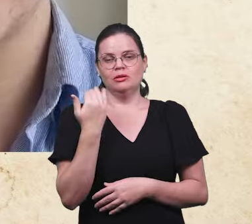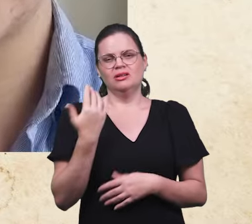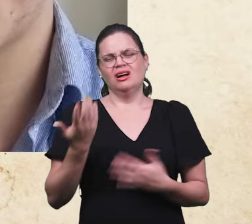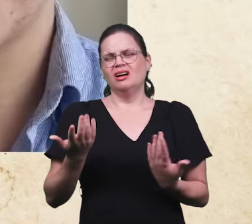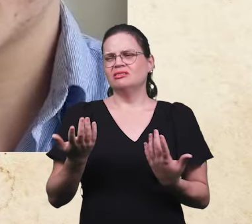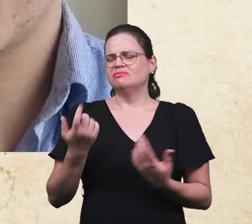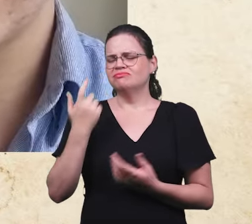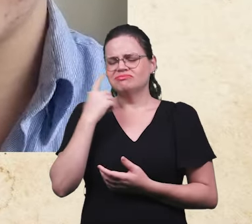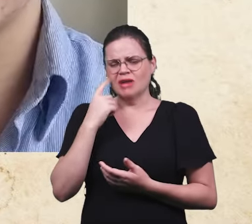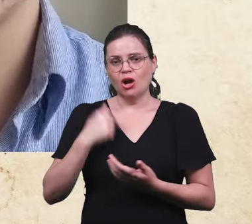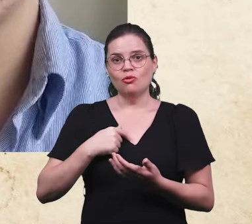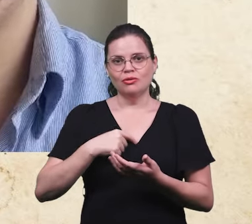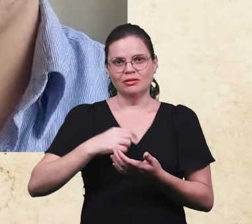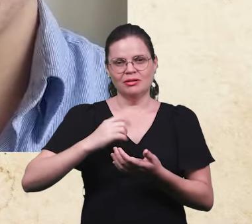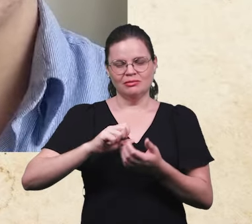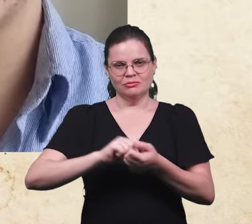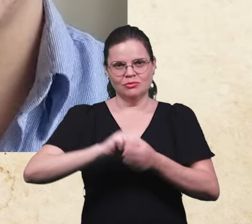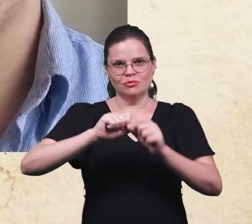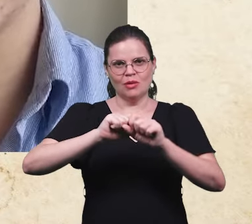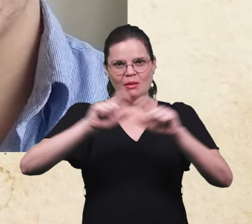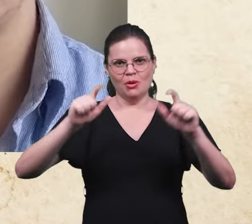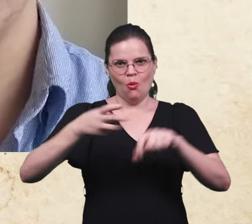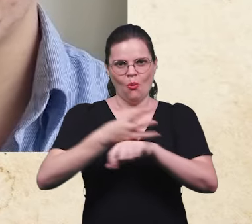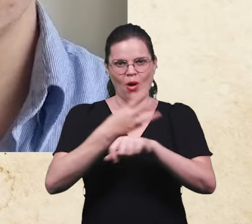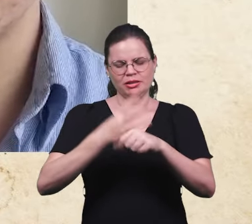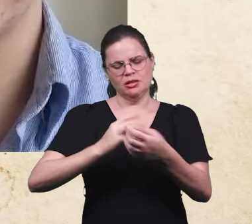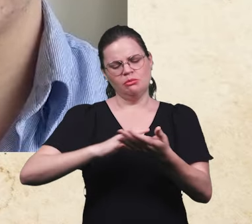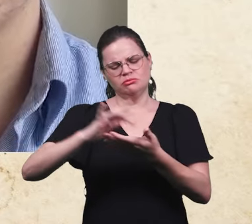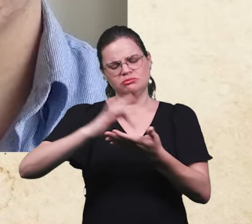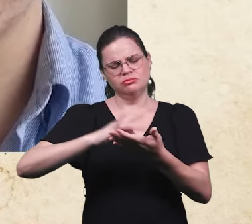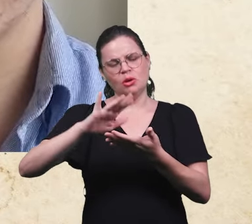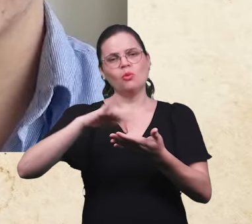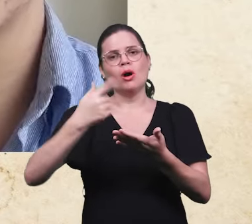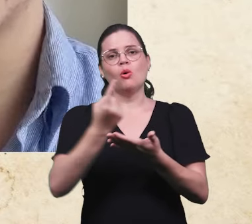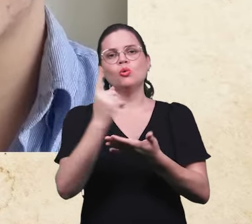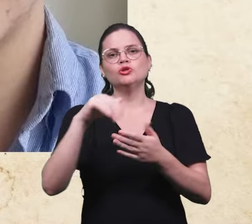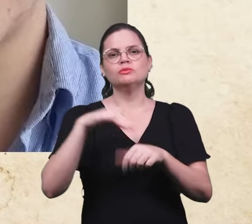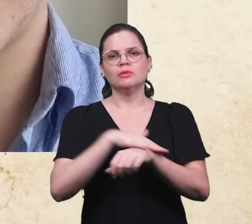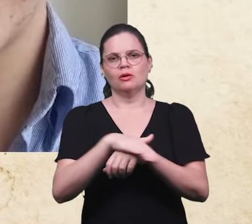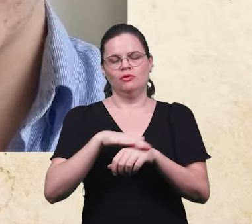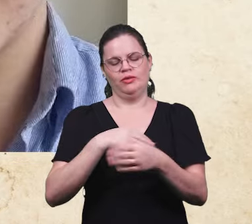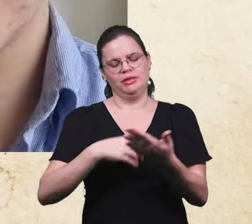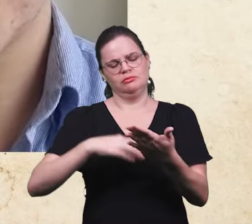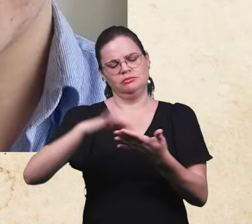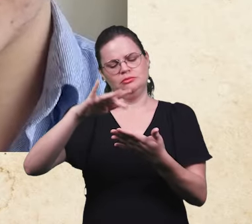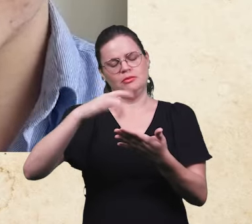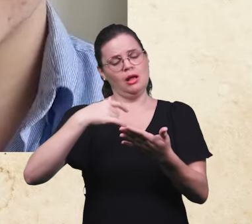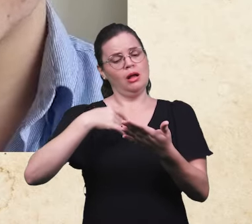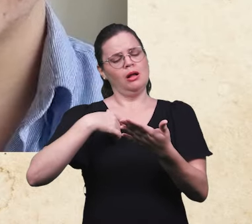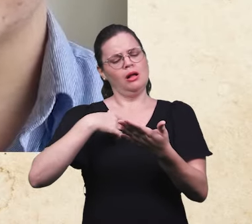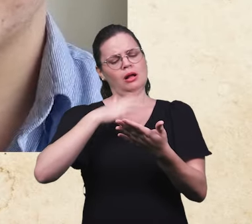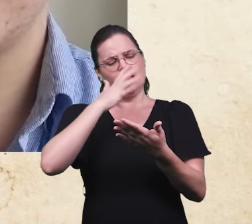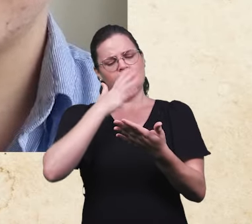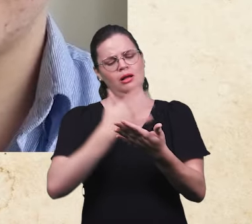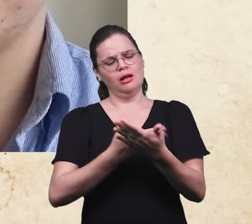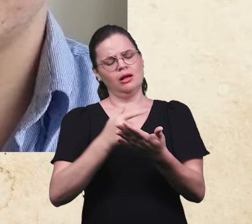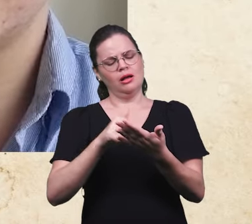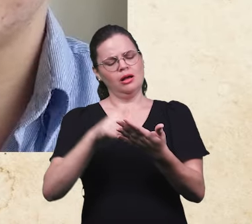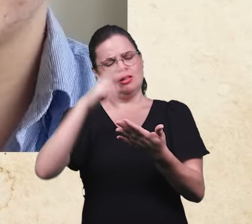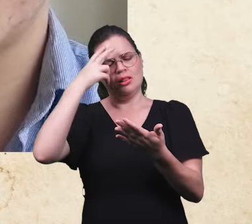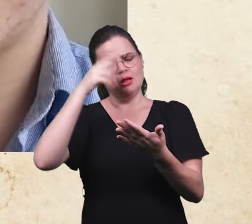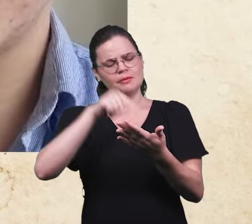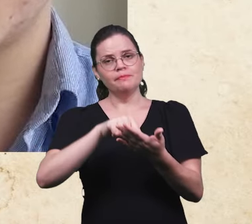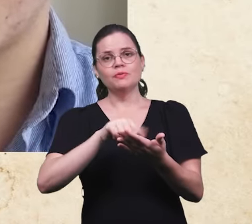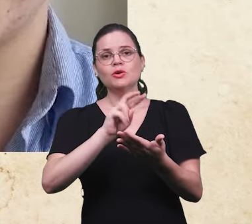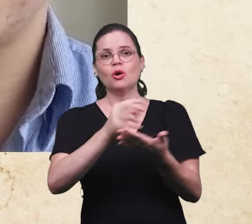no nosso histórico de conversas qual havia sido a nossa última interação. Para minha grata surpresa, descobri que havia